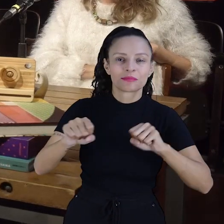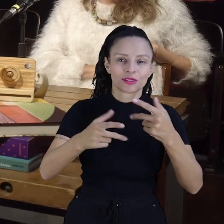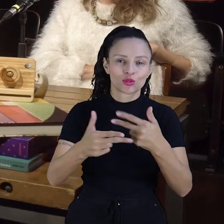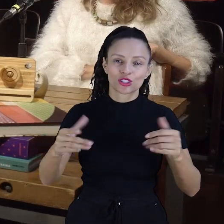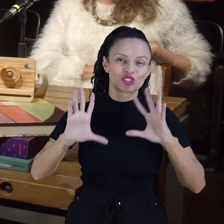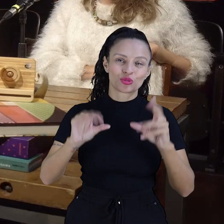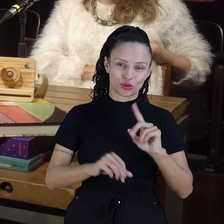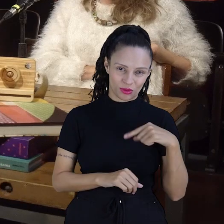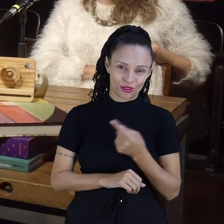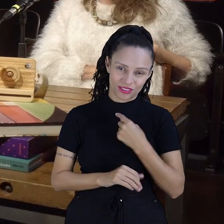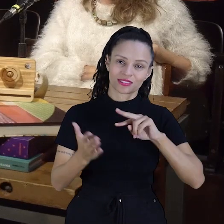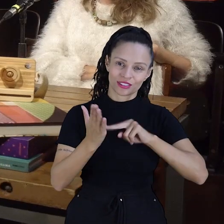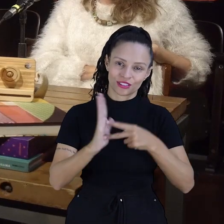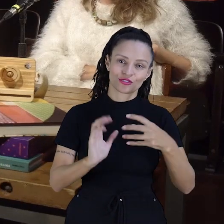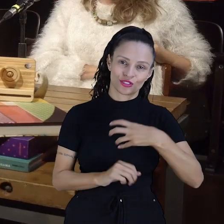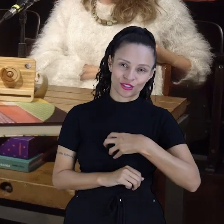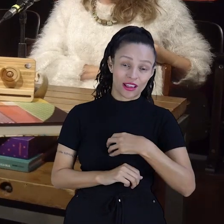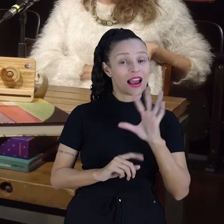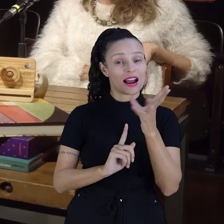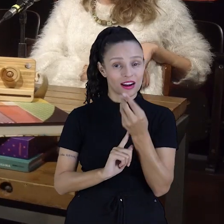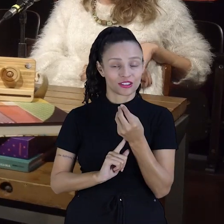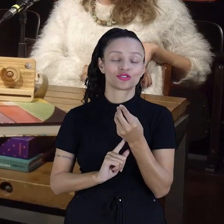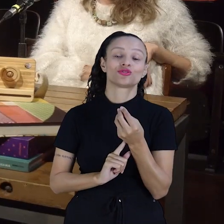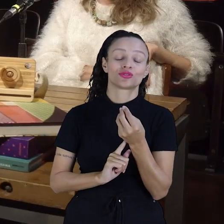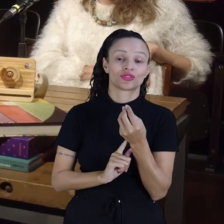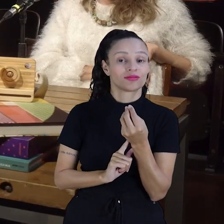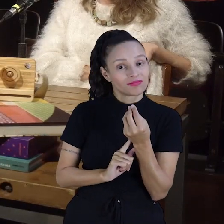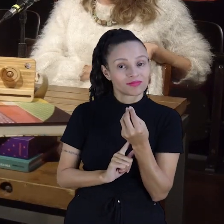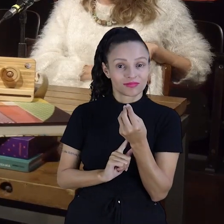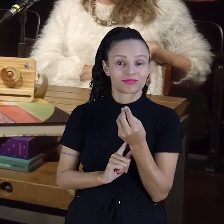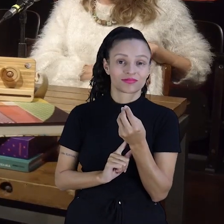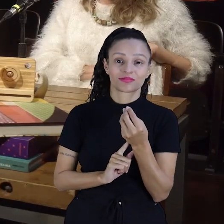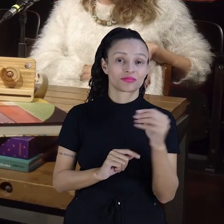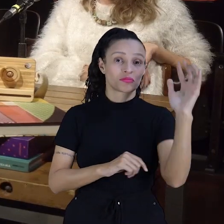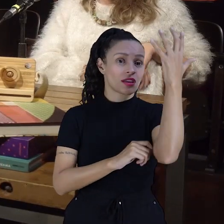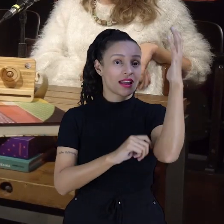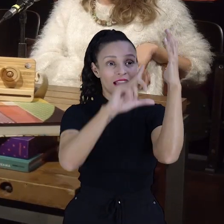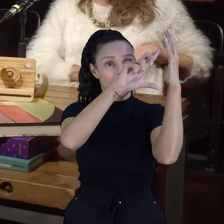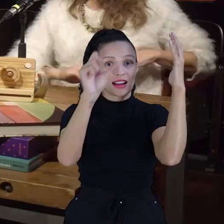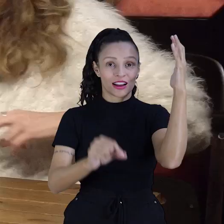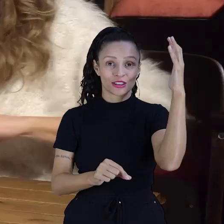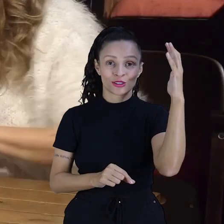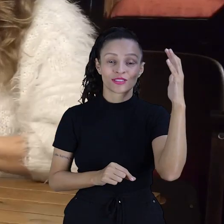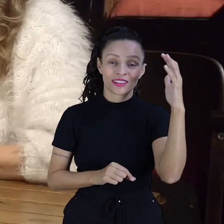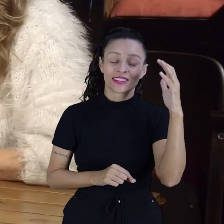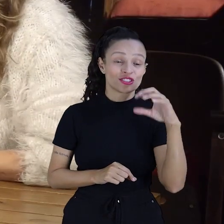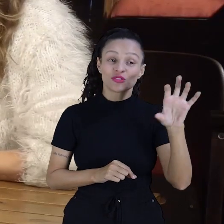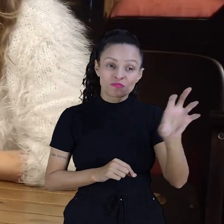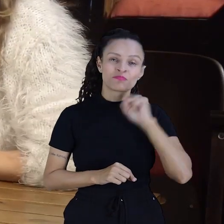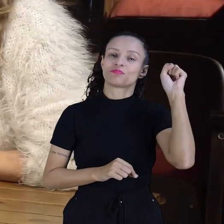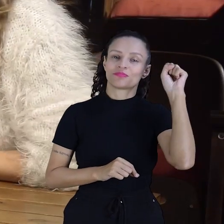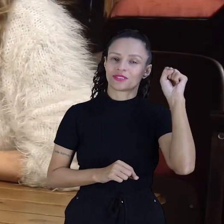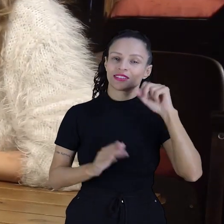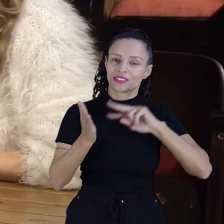né? Tudo para nós tem sentido. Quando a gente lida com arte, até um galho. A gente arranca o